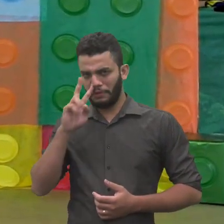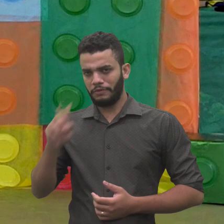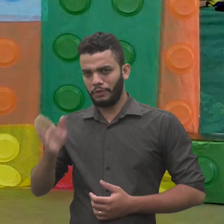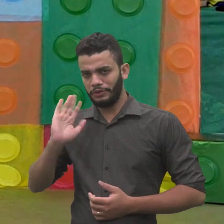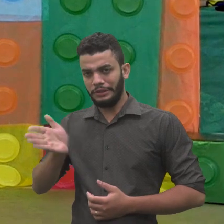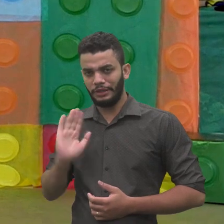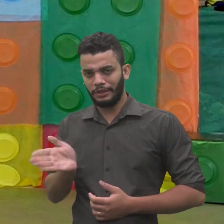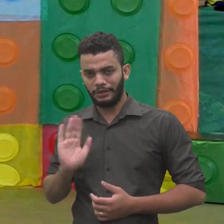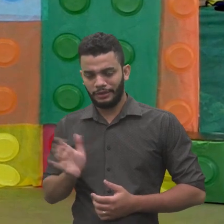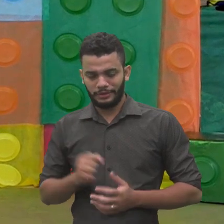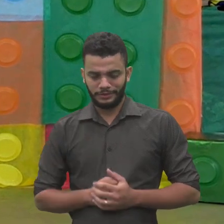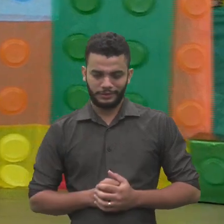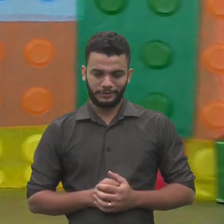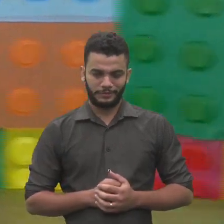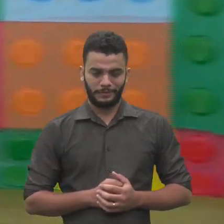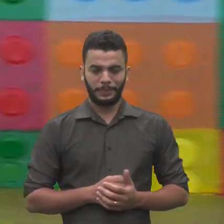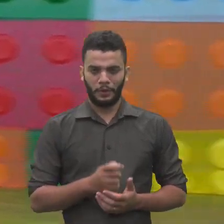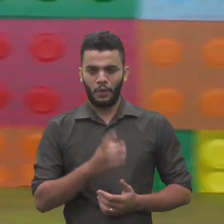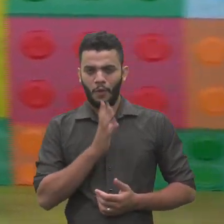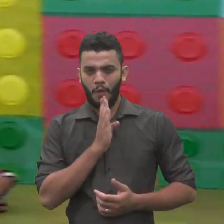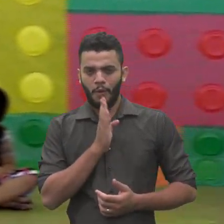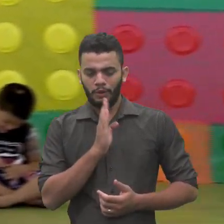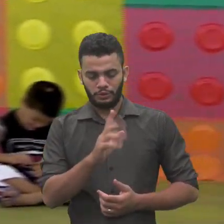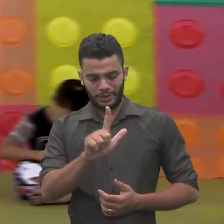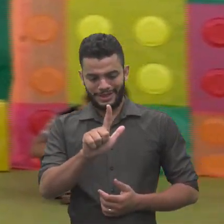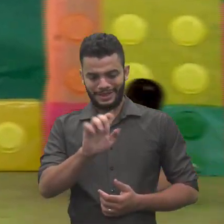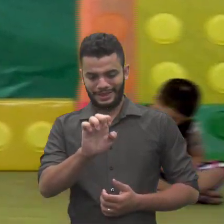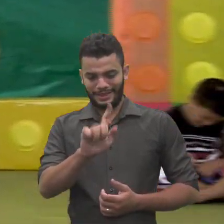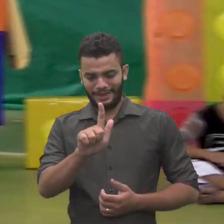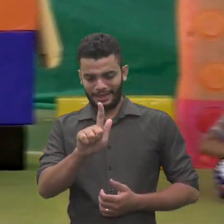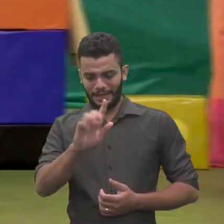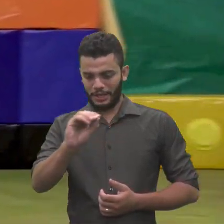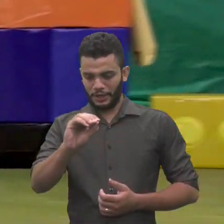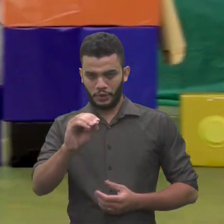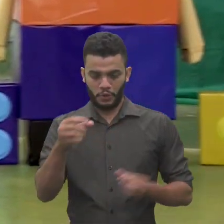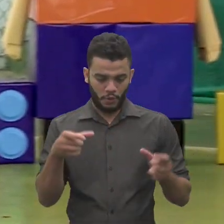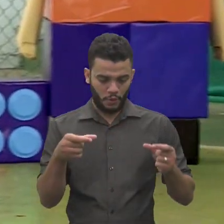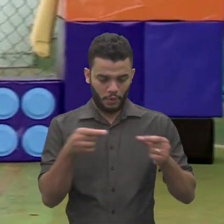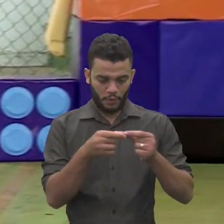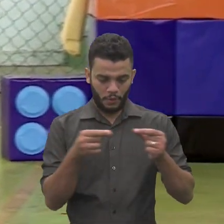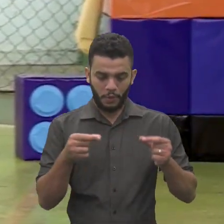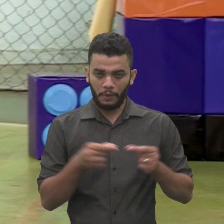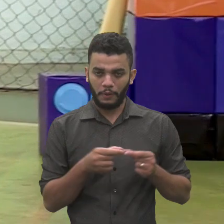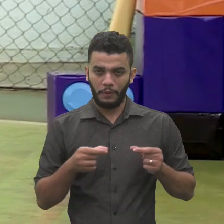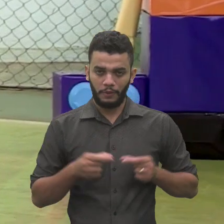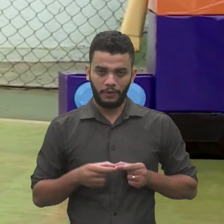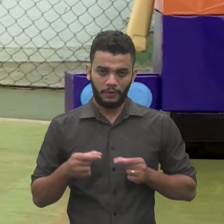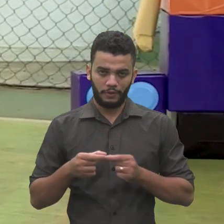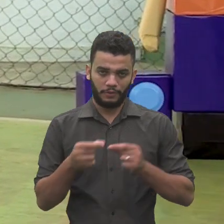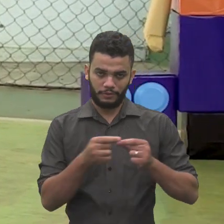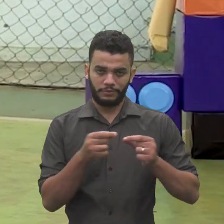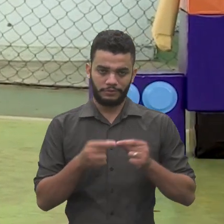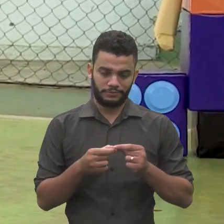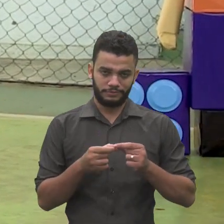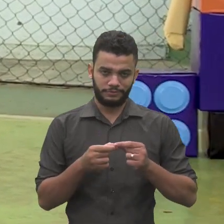Parece um Lego, não parece? Quando você brinca de Lego, você não encaixa uma peça na